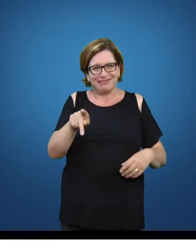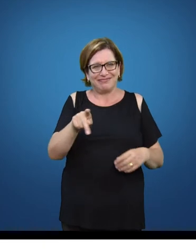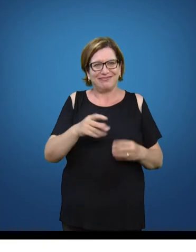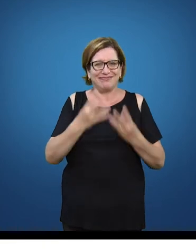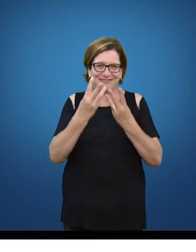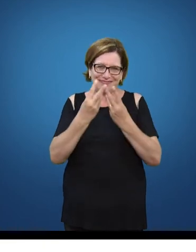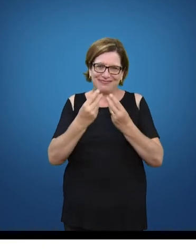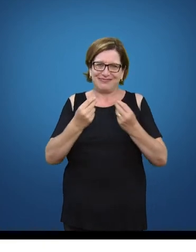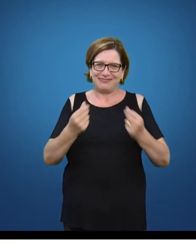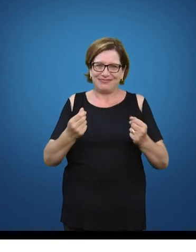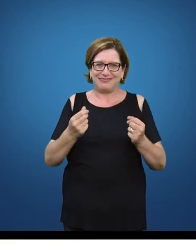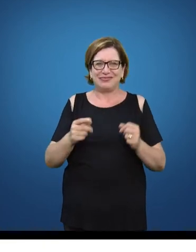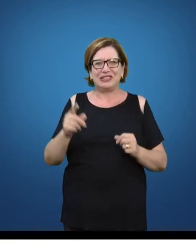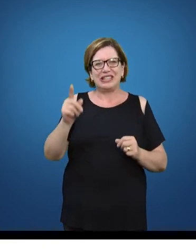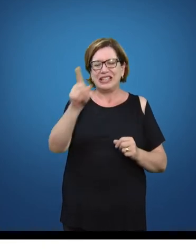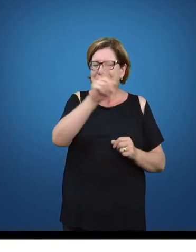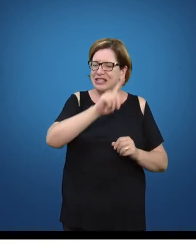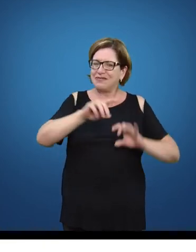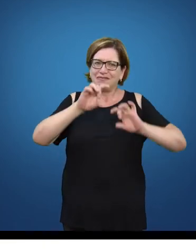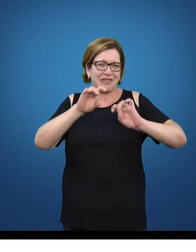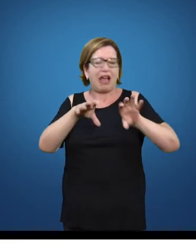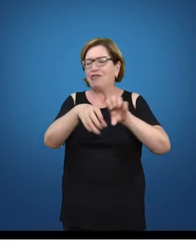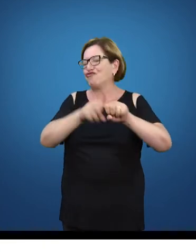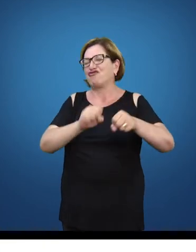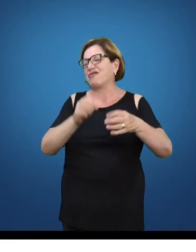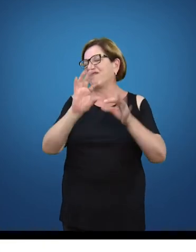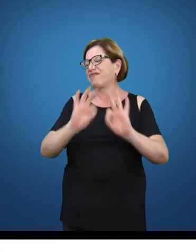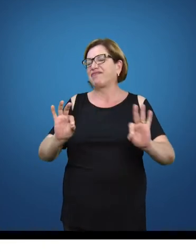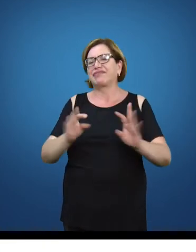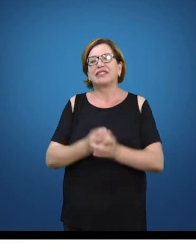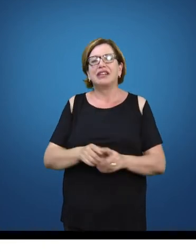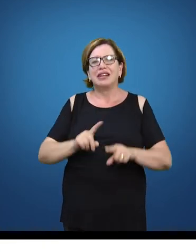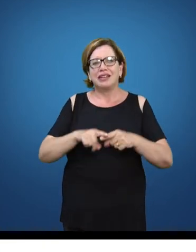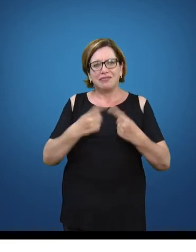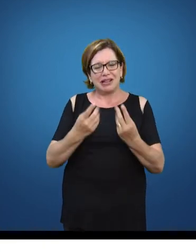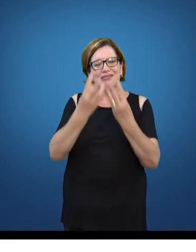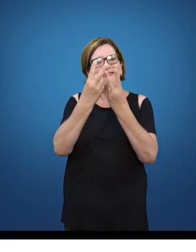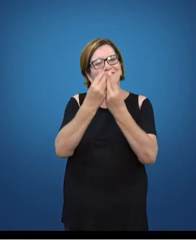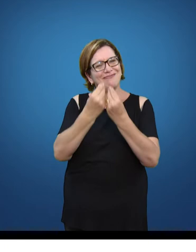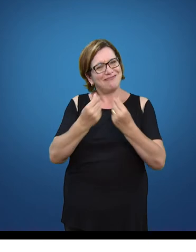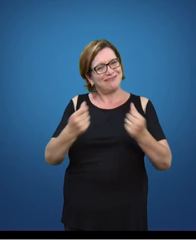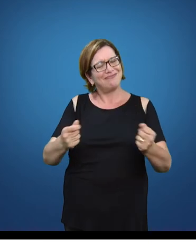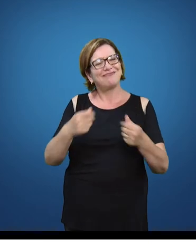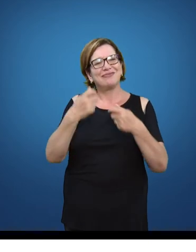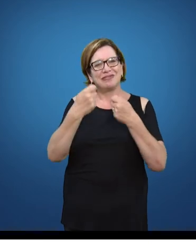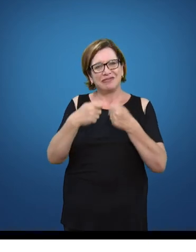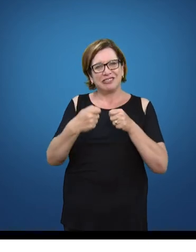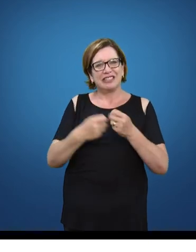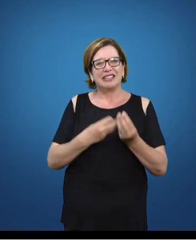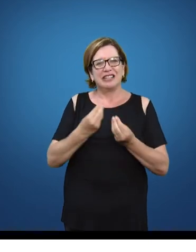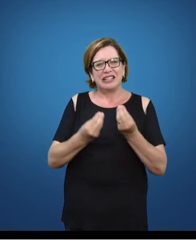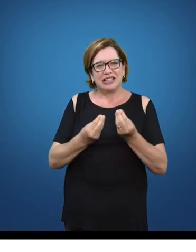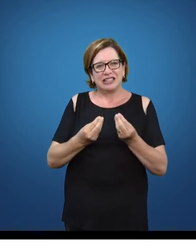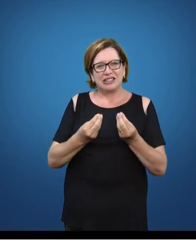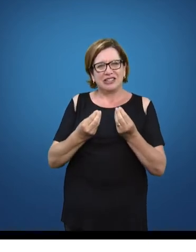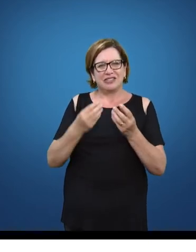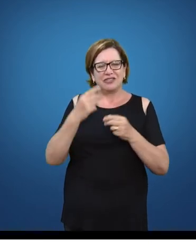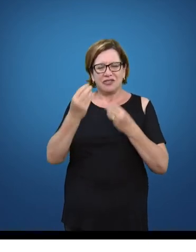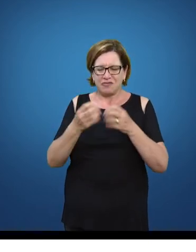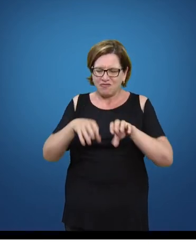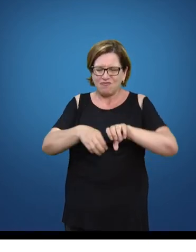não apenas é formar por formar mas formar com qualidade formar com